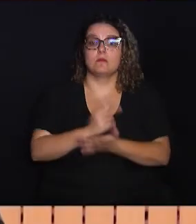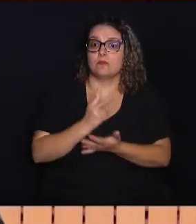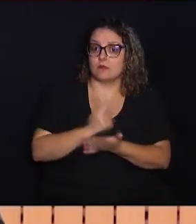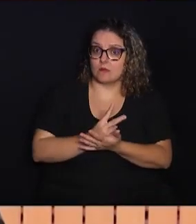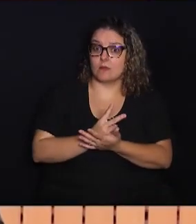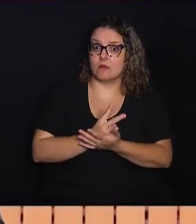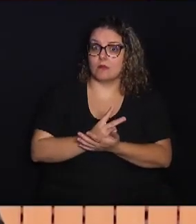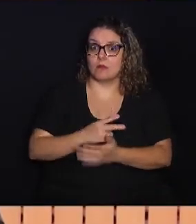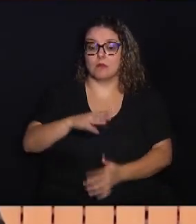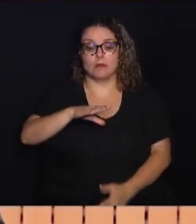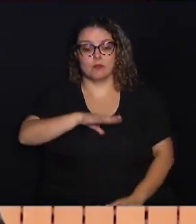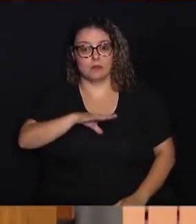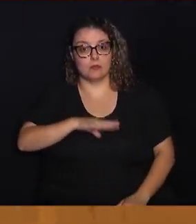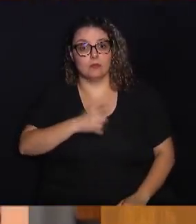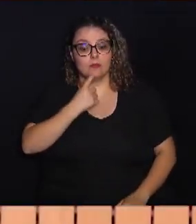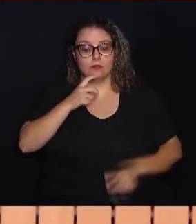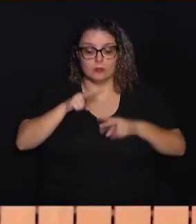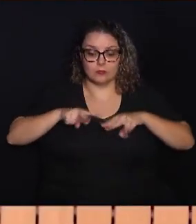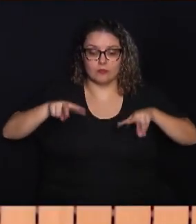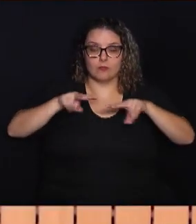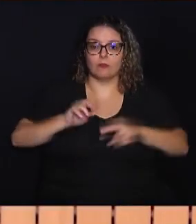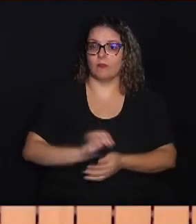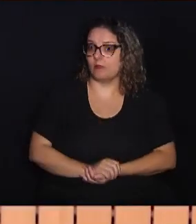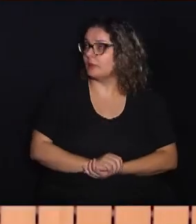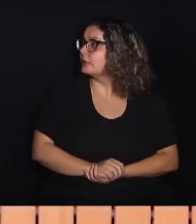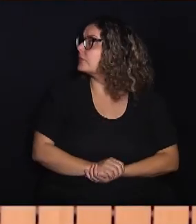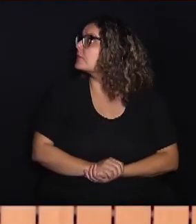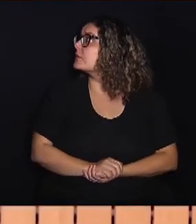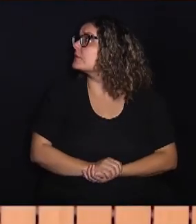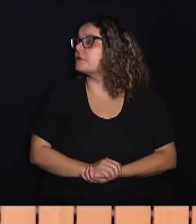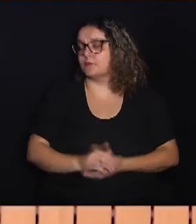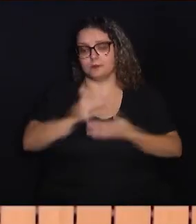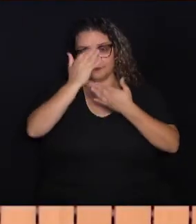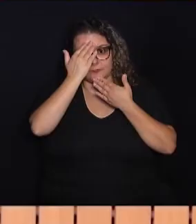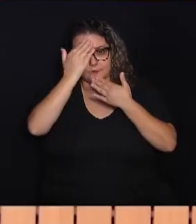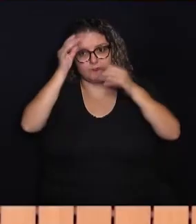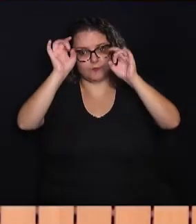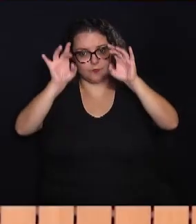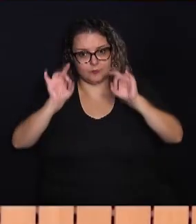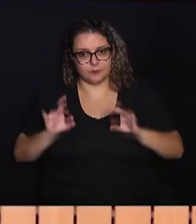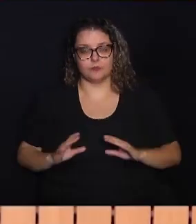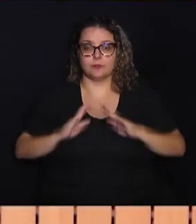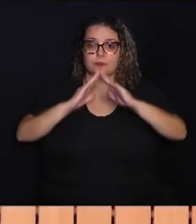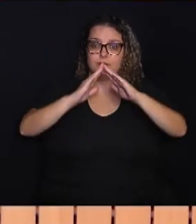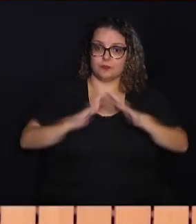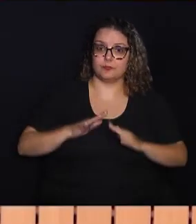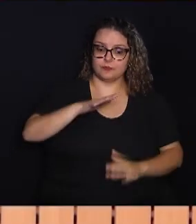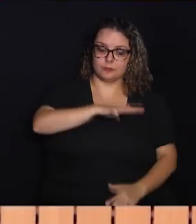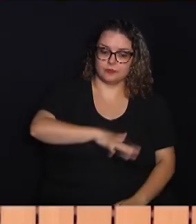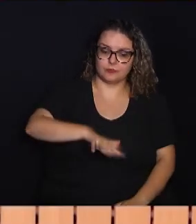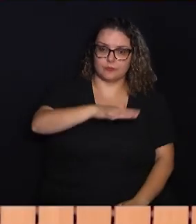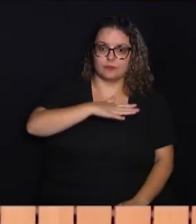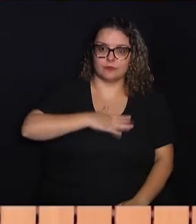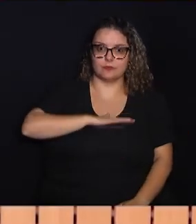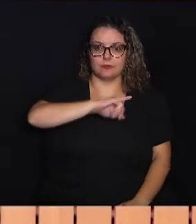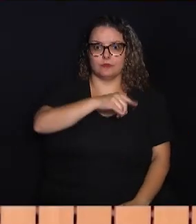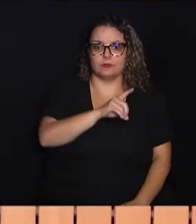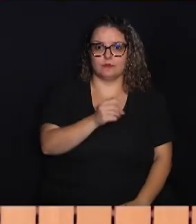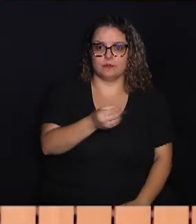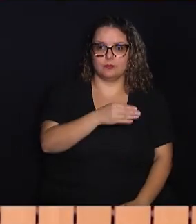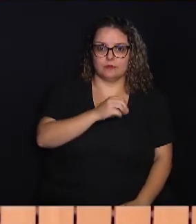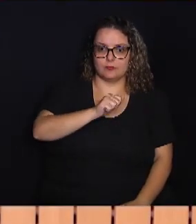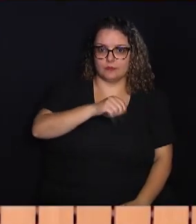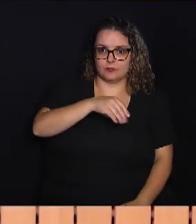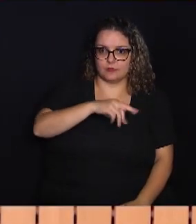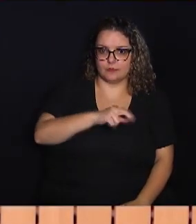olhar paraa nossa cidade faço um agradecimento especial aos moradores da minha região Jardim Nova América